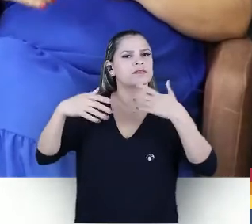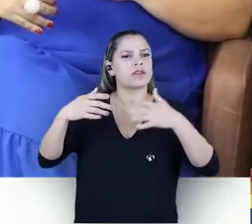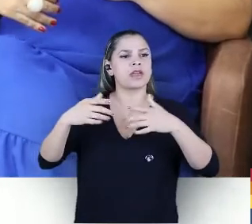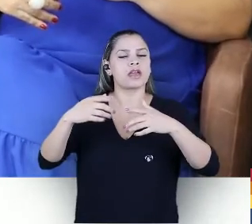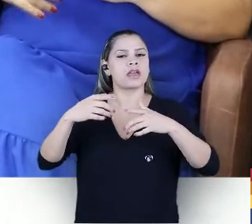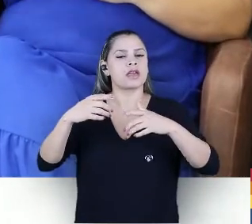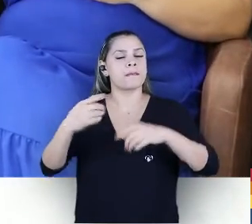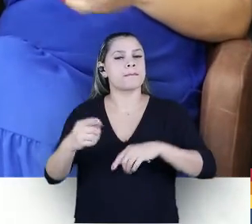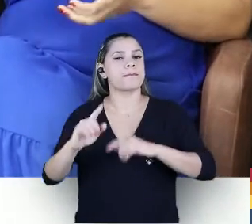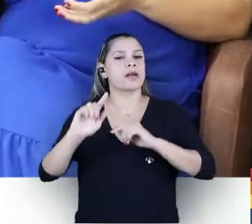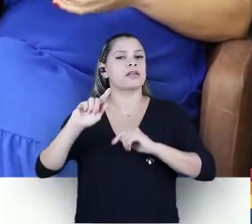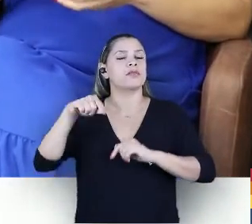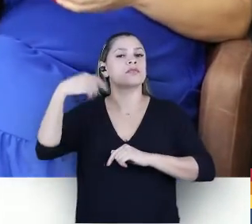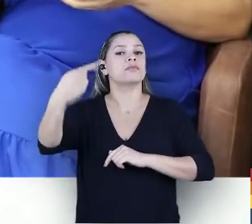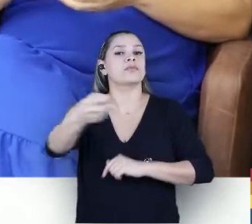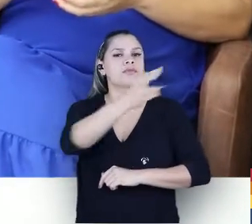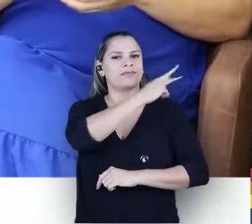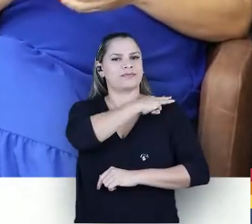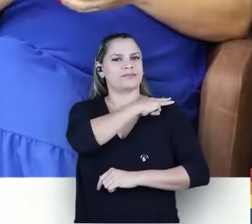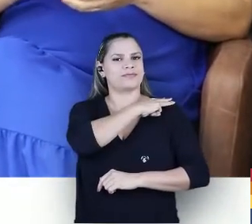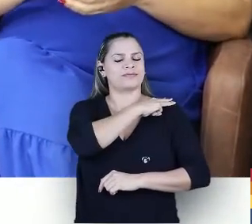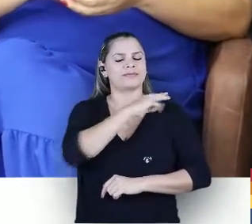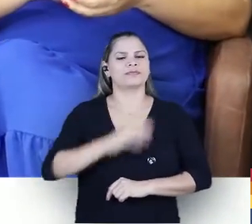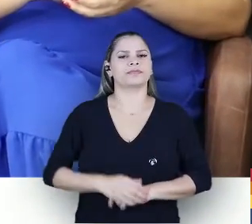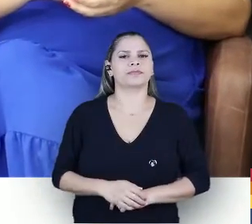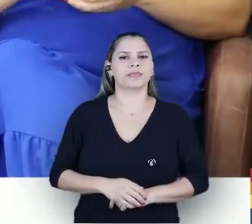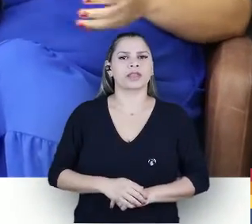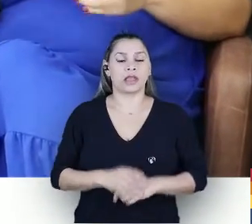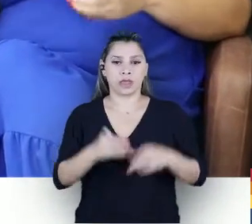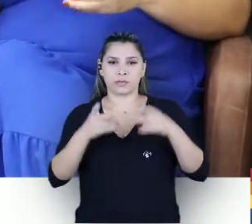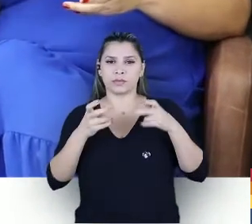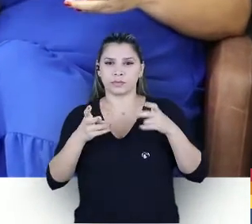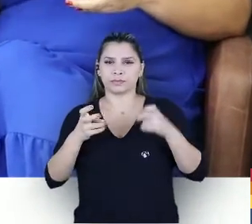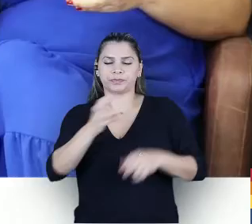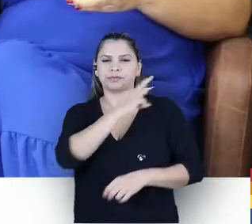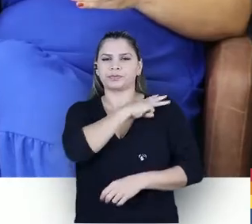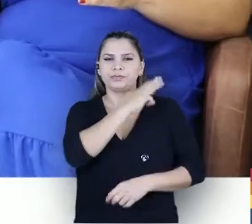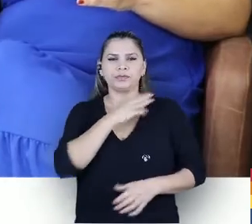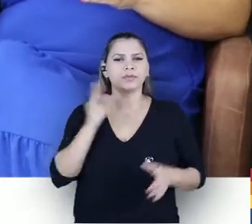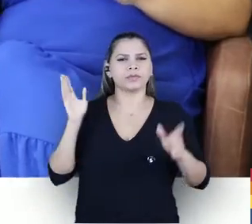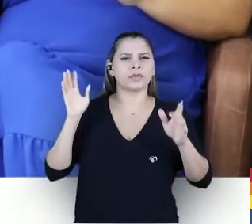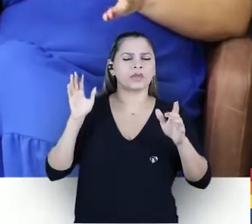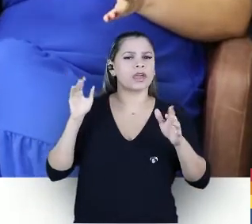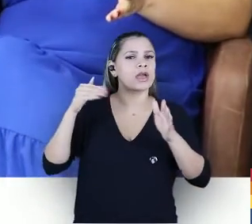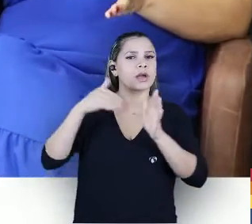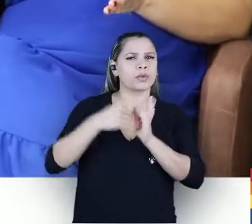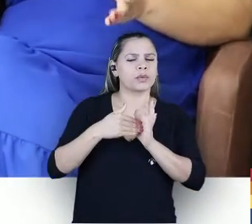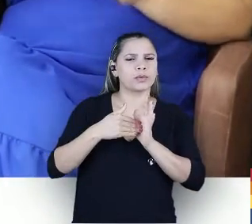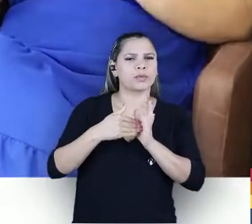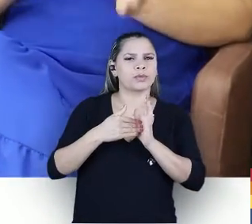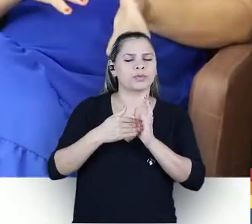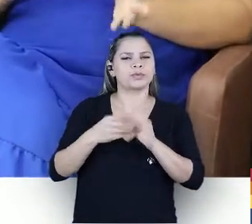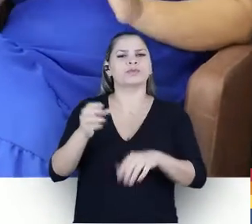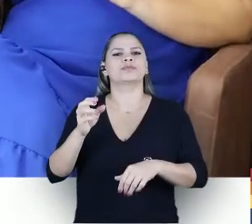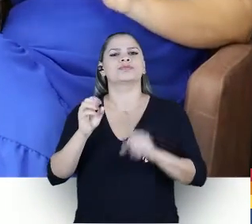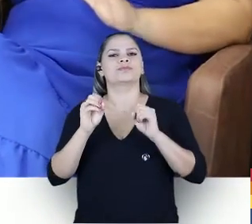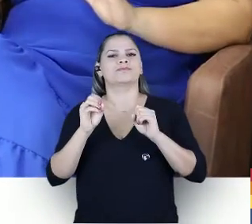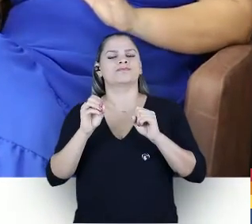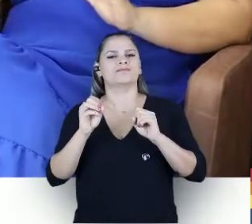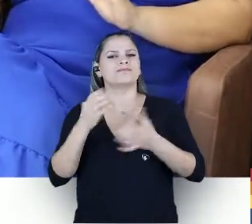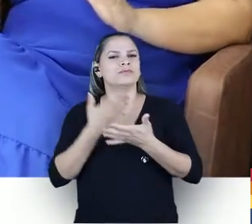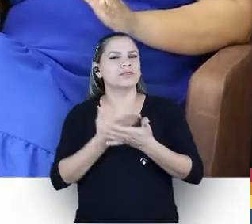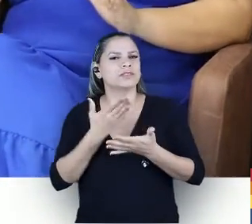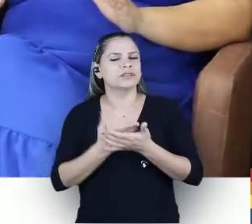que o estudante ele precisa na segunda série desenvolver para levar para a terceira série, considerando que a